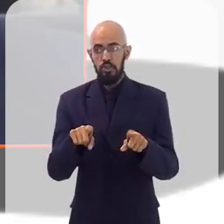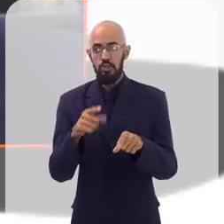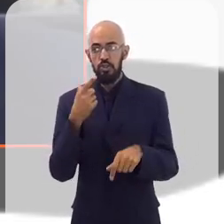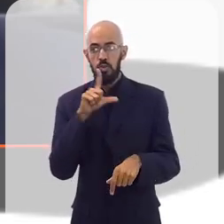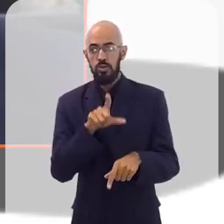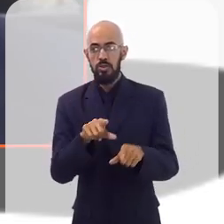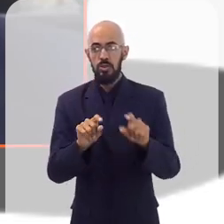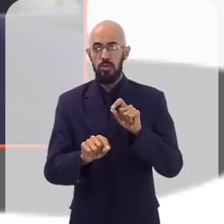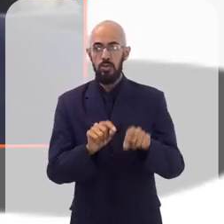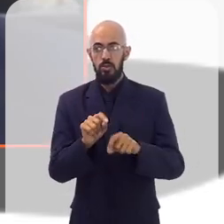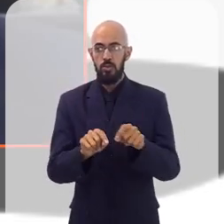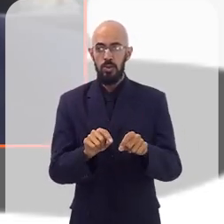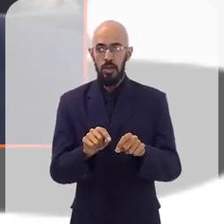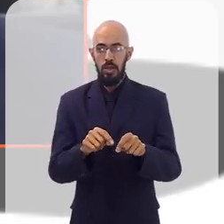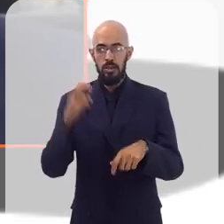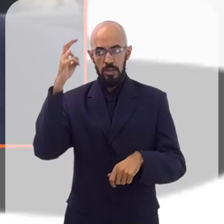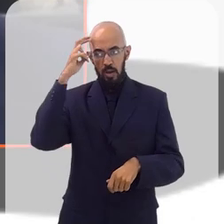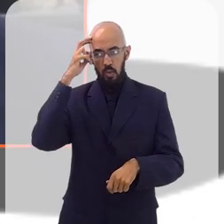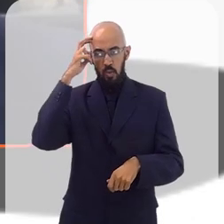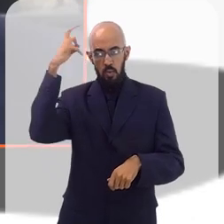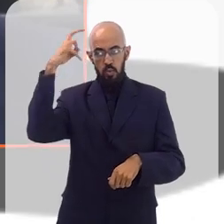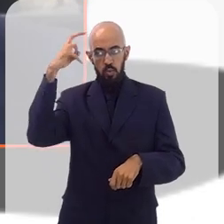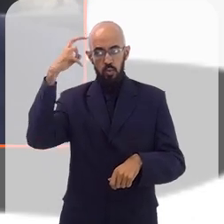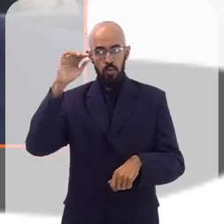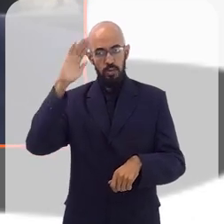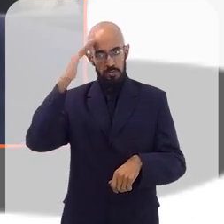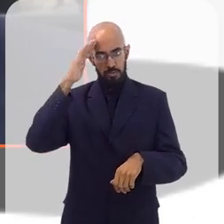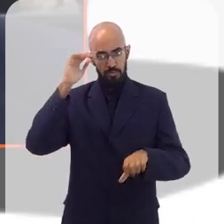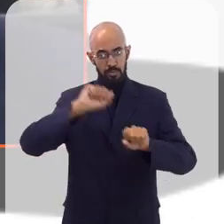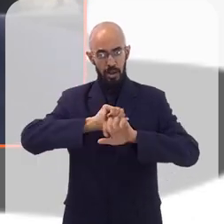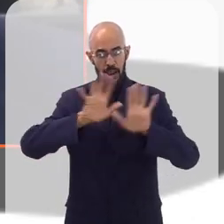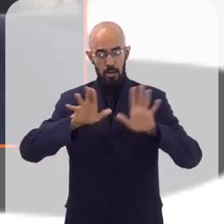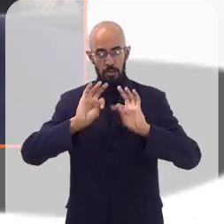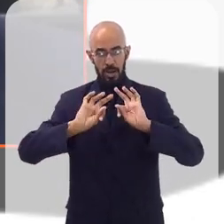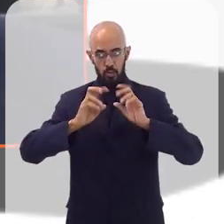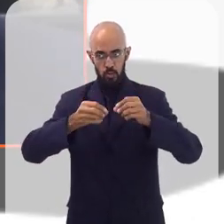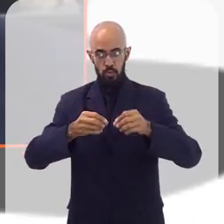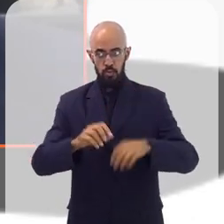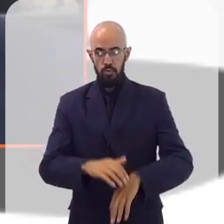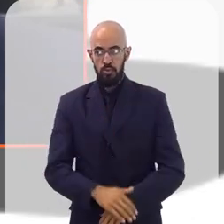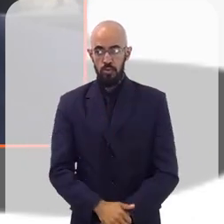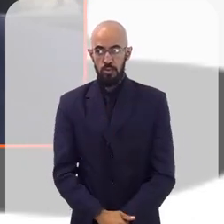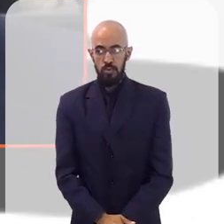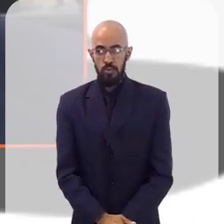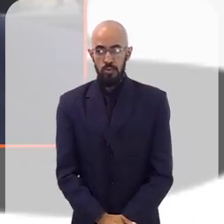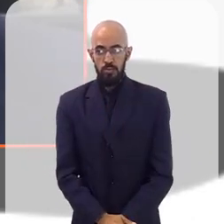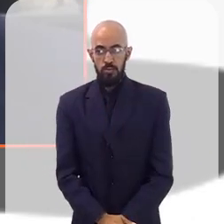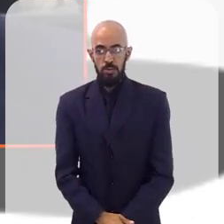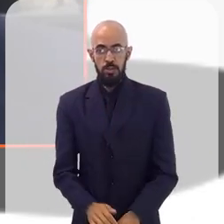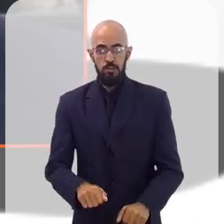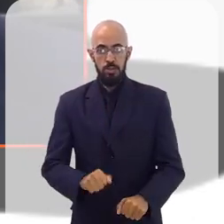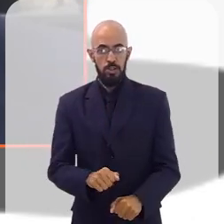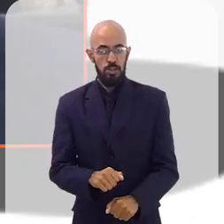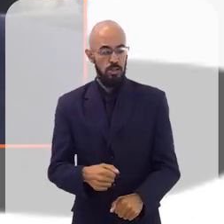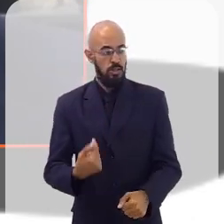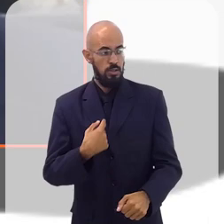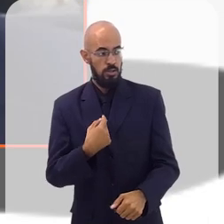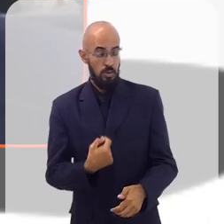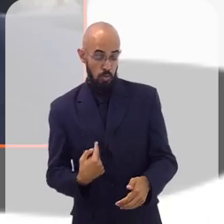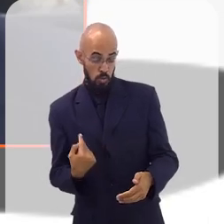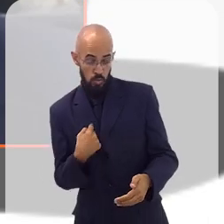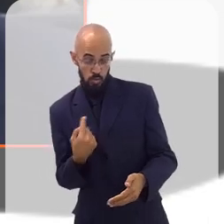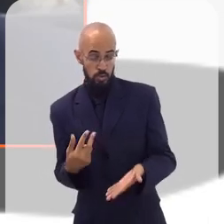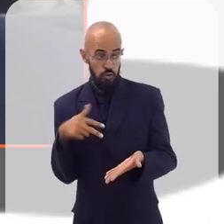que esse projeto seja aplicado e que a gente possa daqui um certo tempo a gente ter